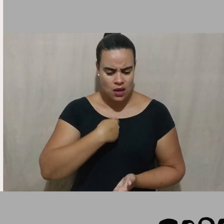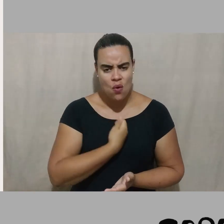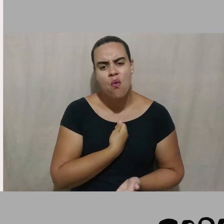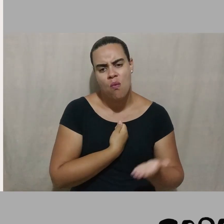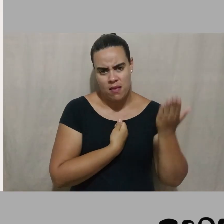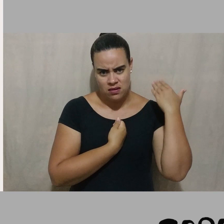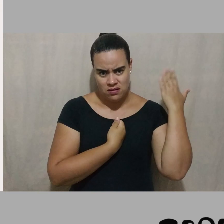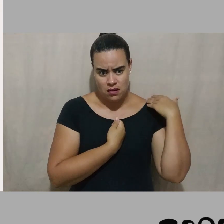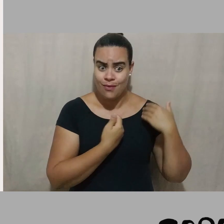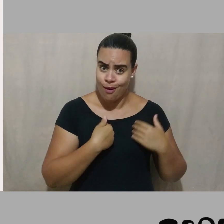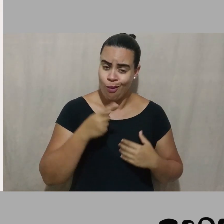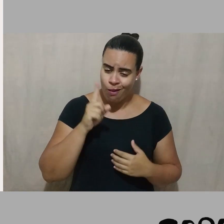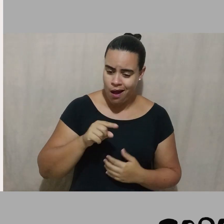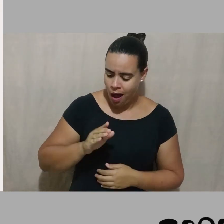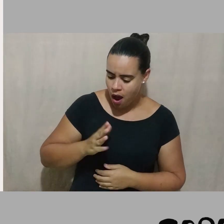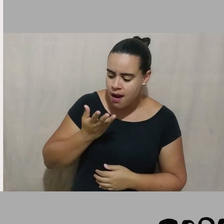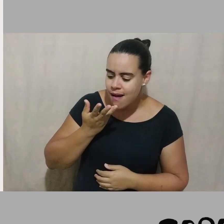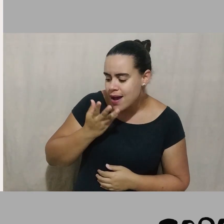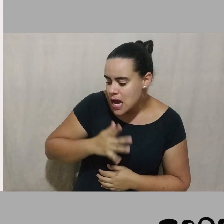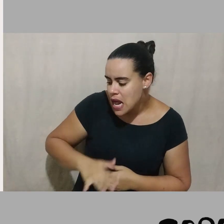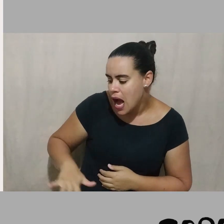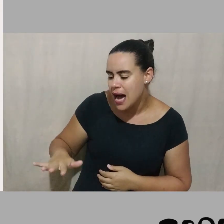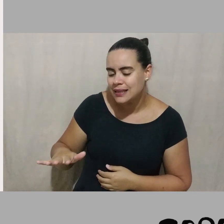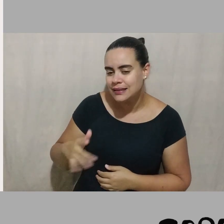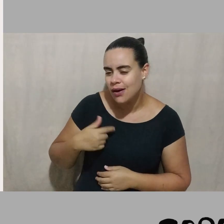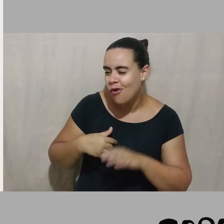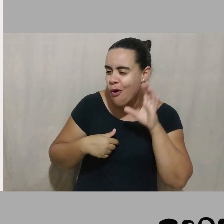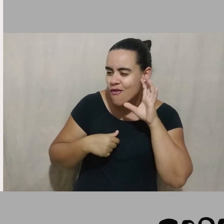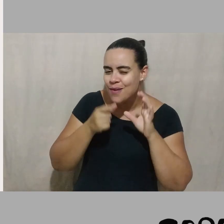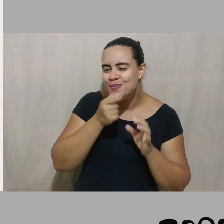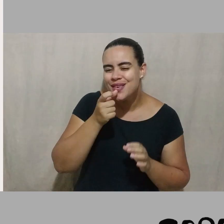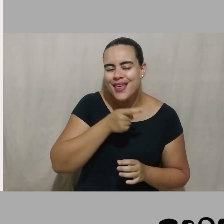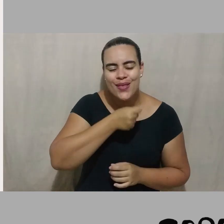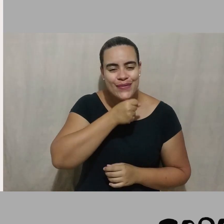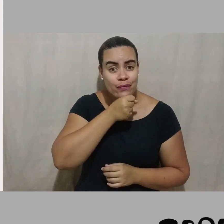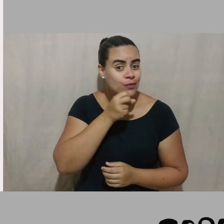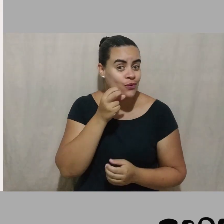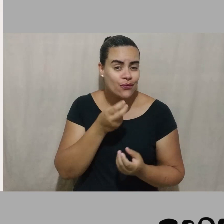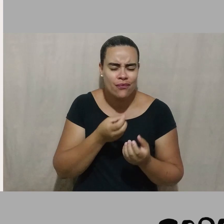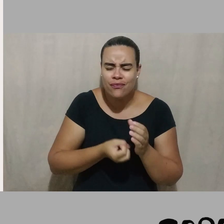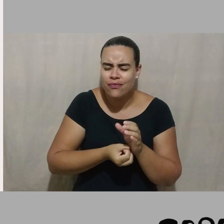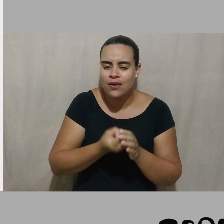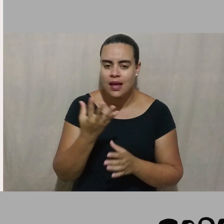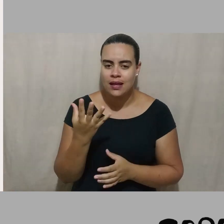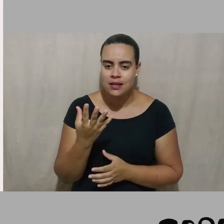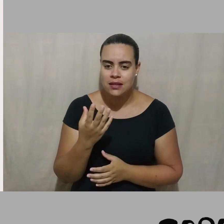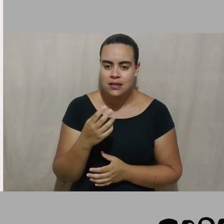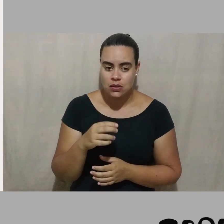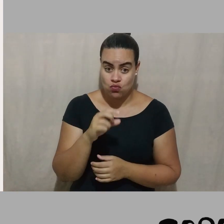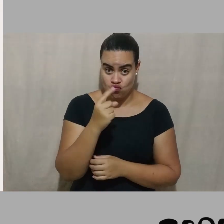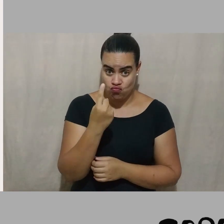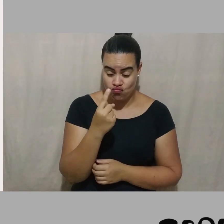fui. Eu ainda fui aquela criança que escutou os trocadilhos do meu avô milhões de vezes. Um ninho